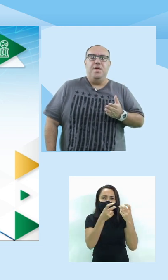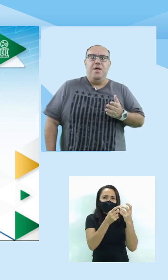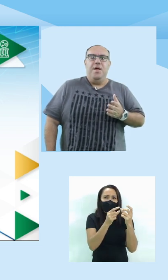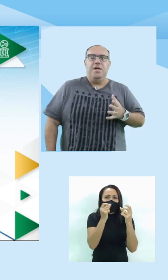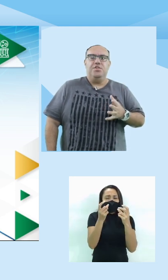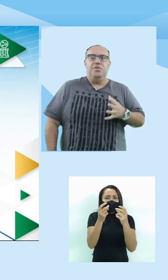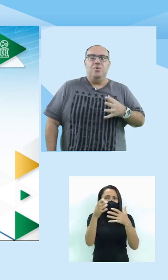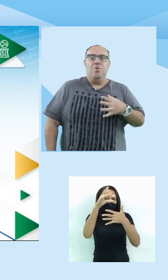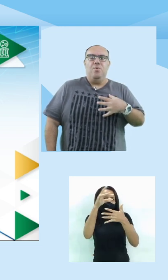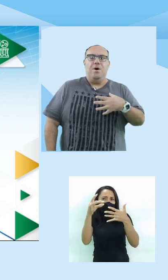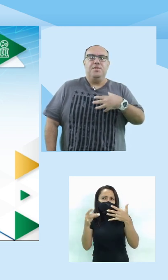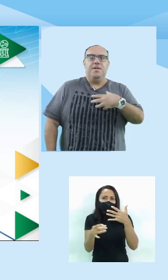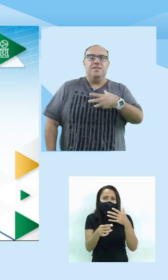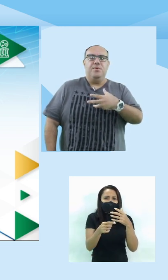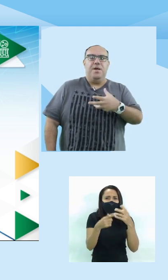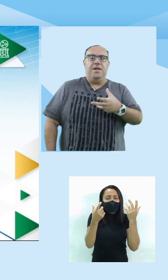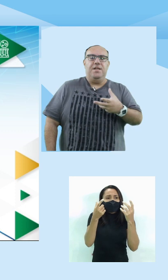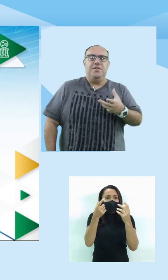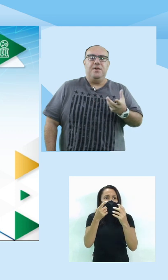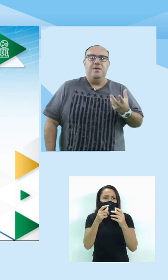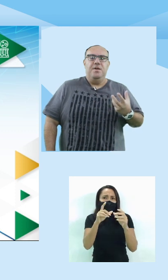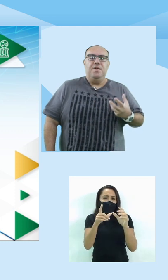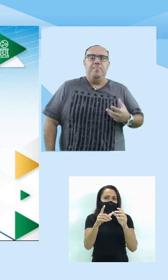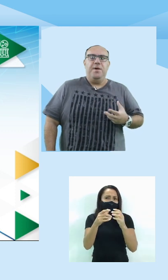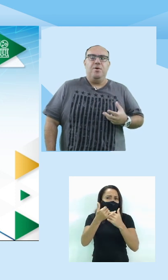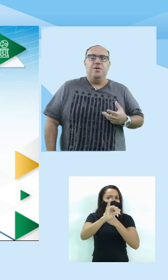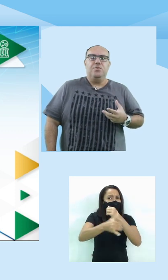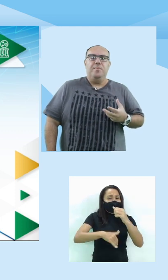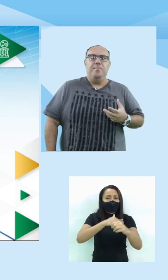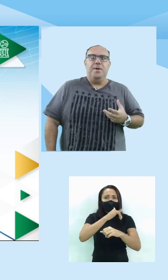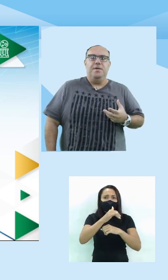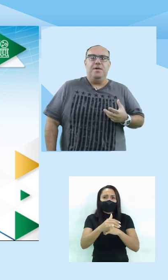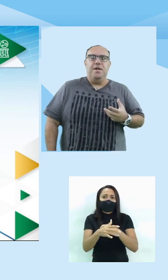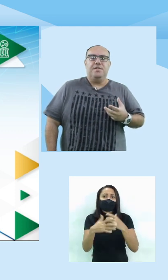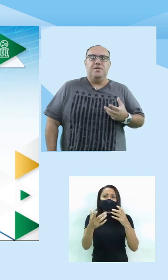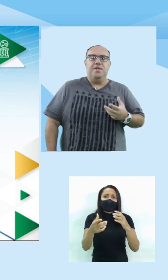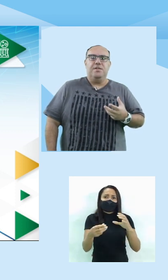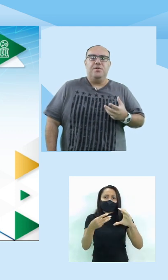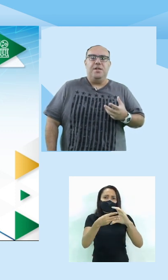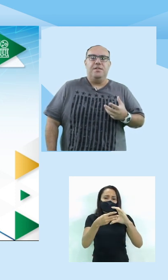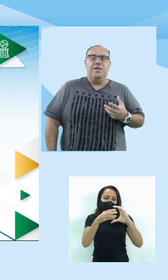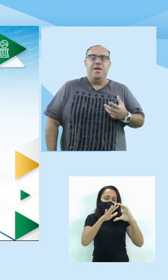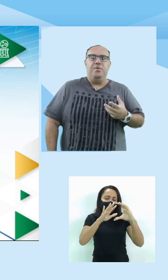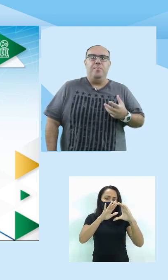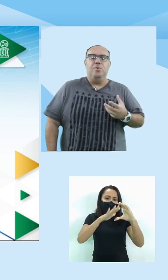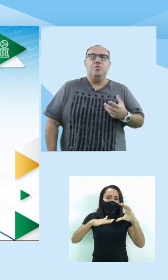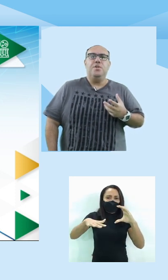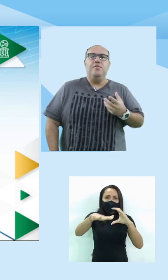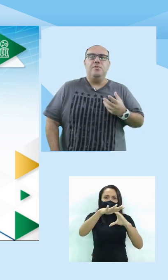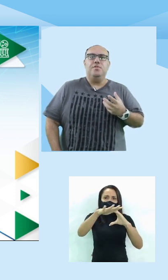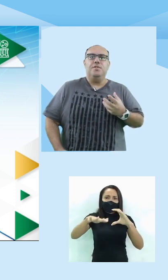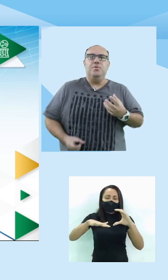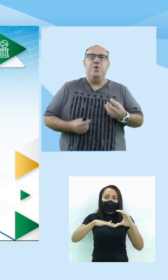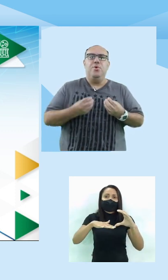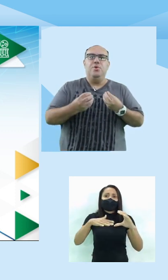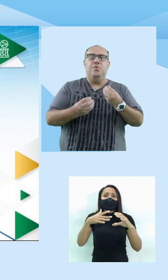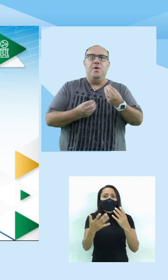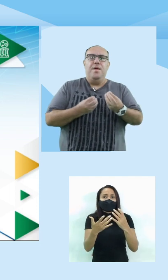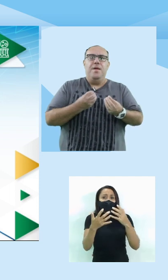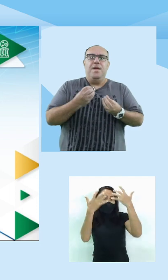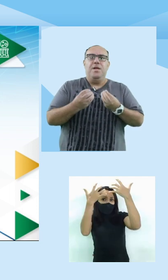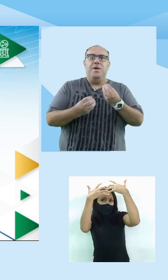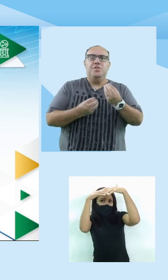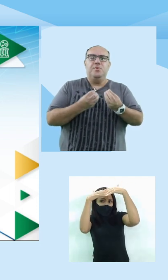si, reagindo com uma alteração elétrica que percorre sua membrana. Essa alteração elétrica é o impulso nervoso. Então, o